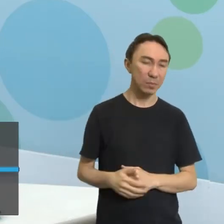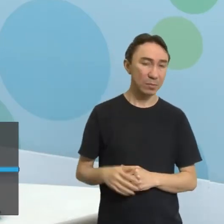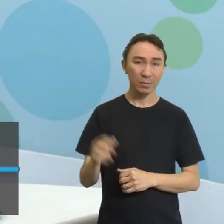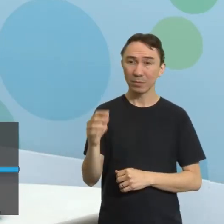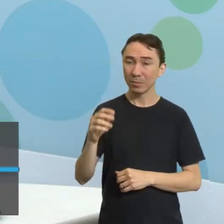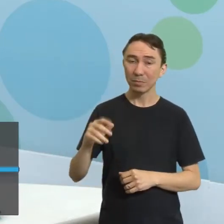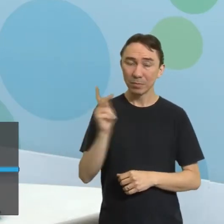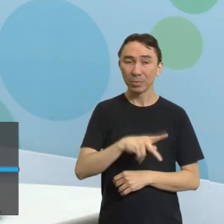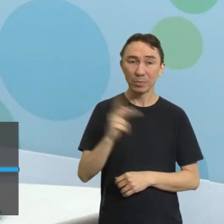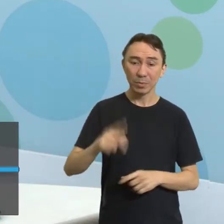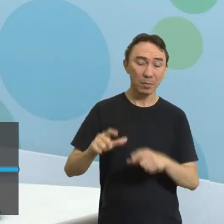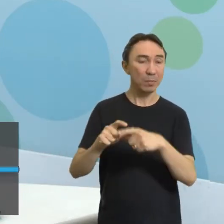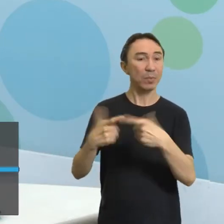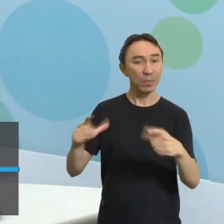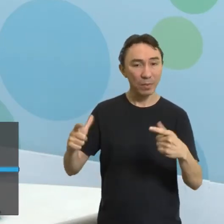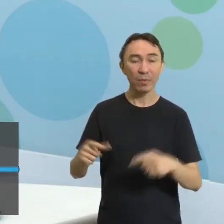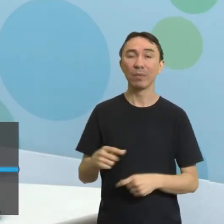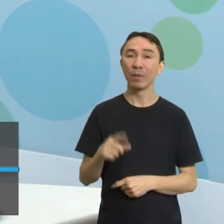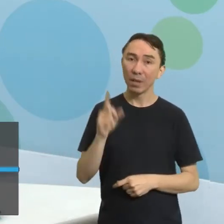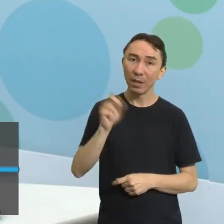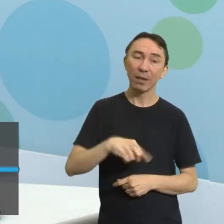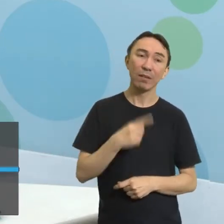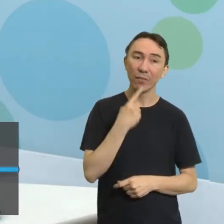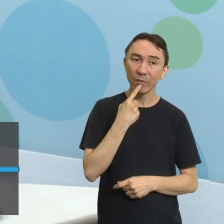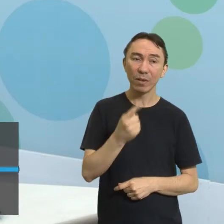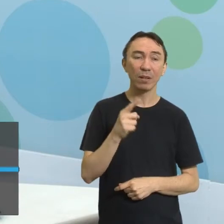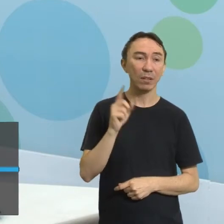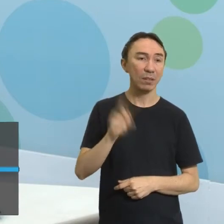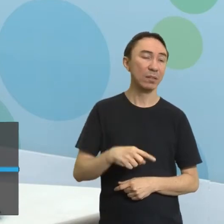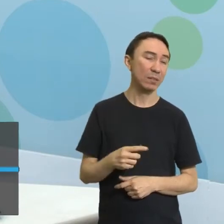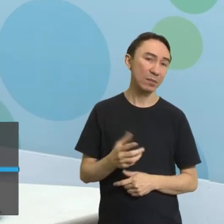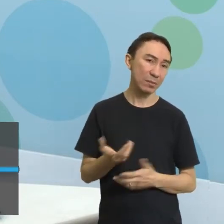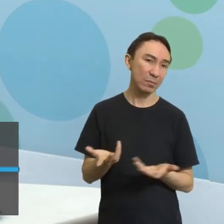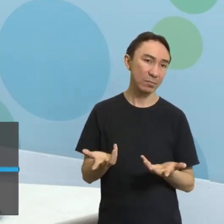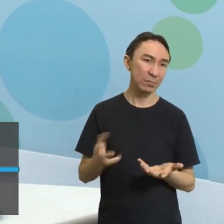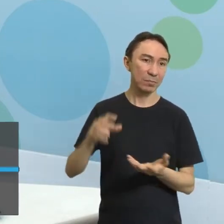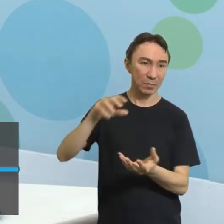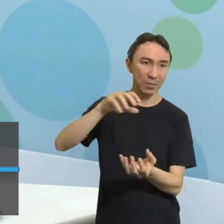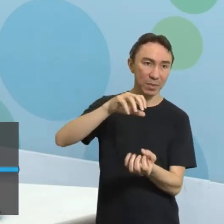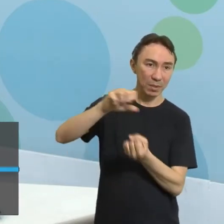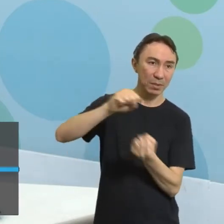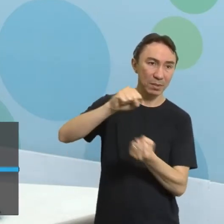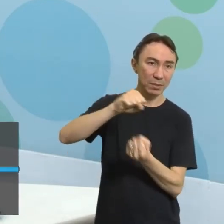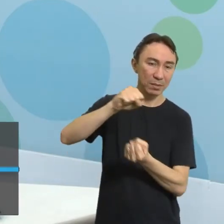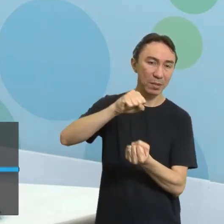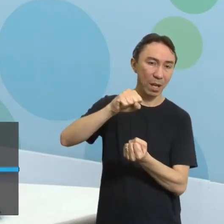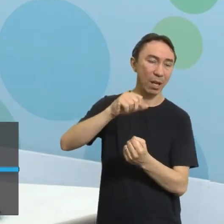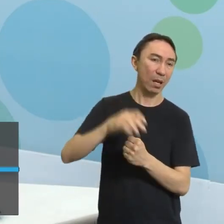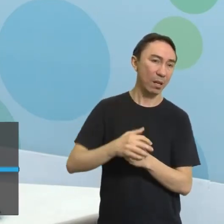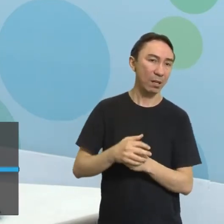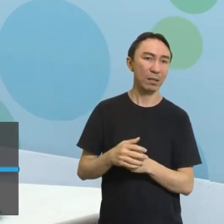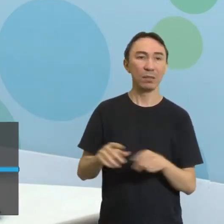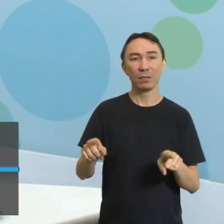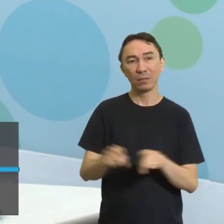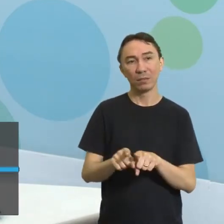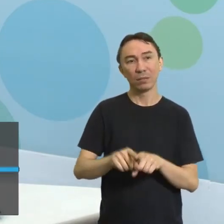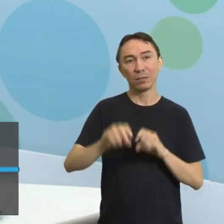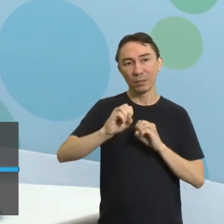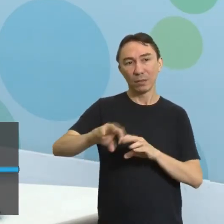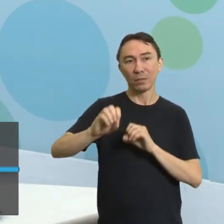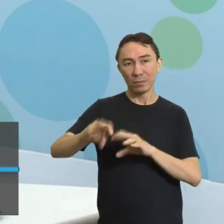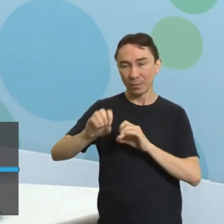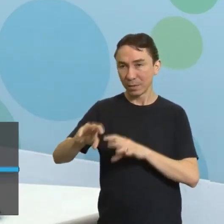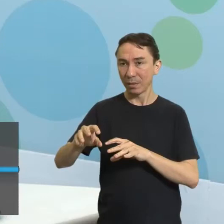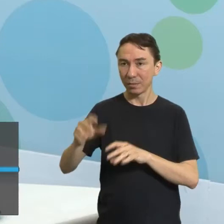professores, Grazi, fazem essa relação acerca da sustentabilidade e educação